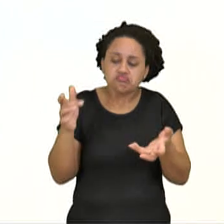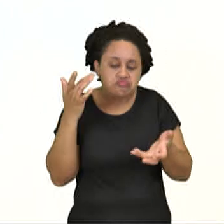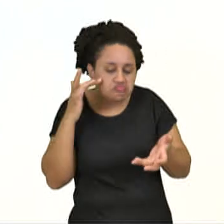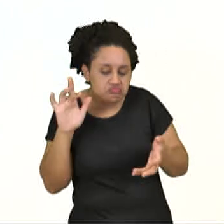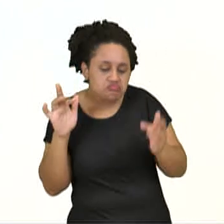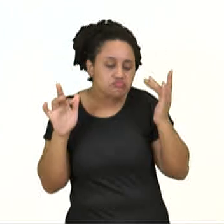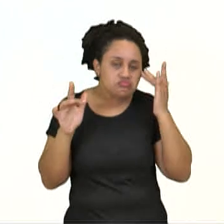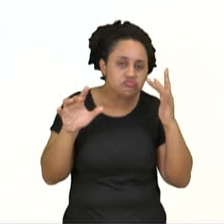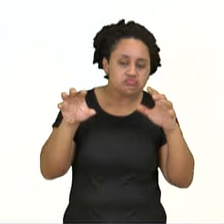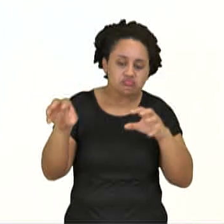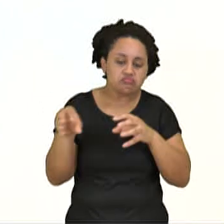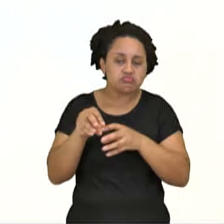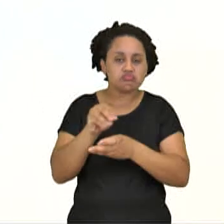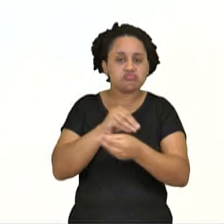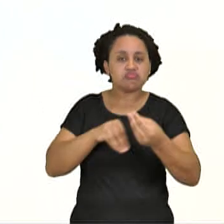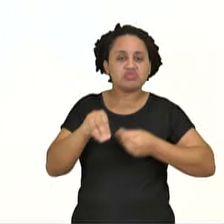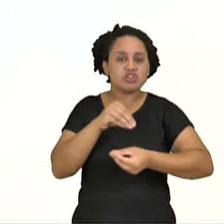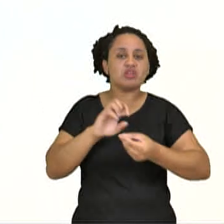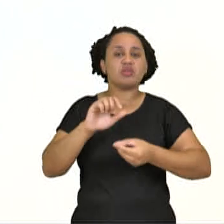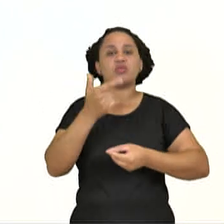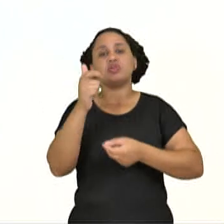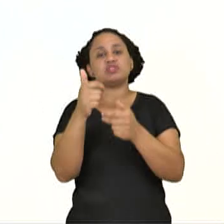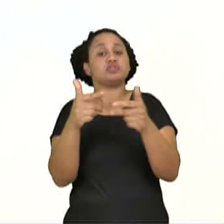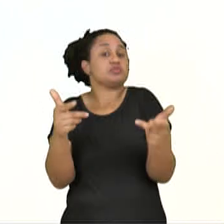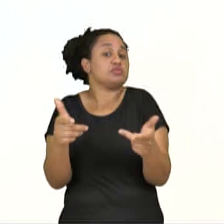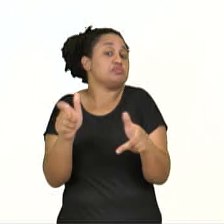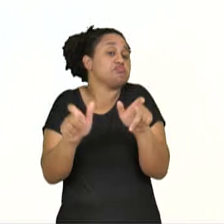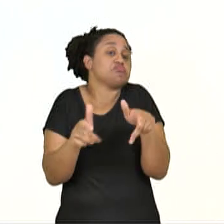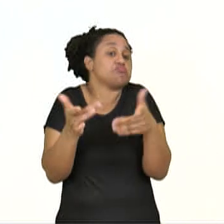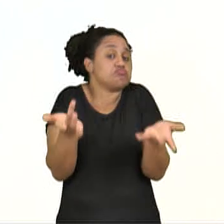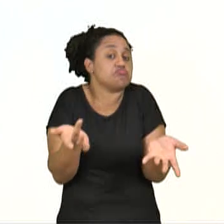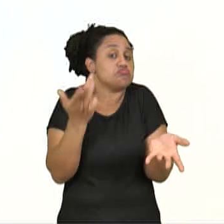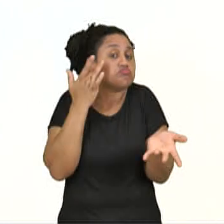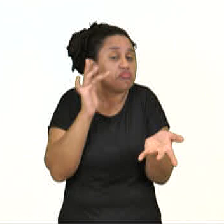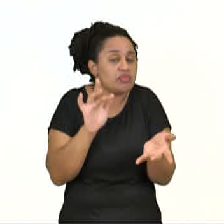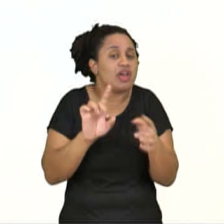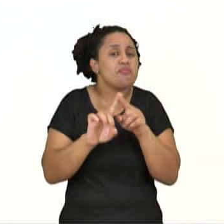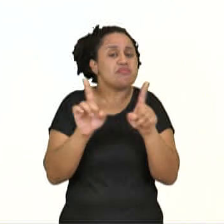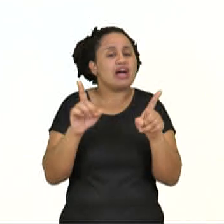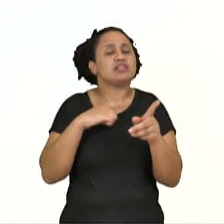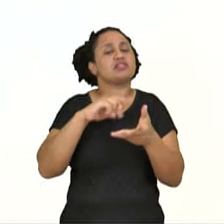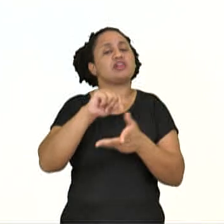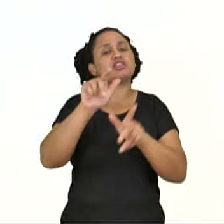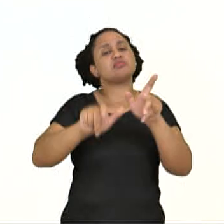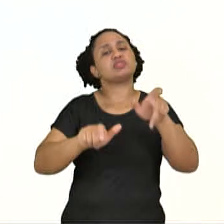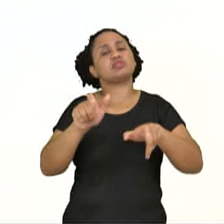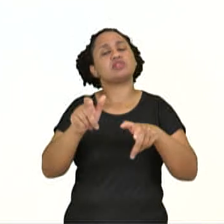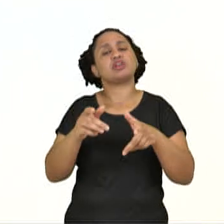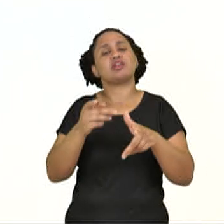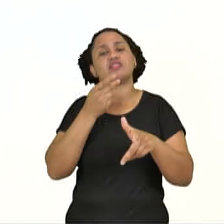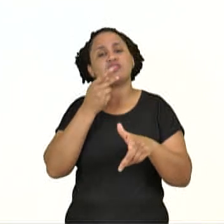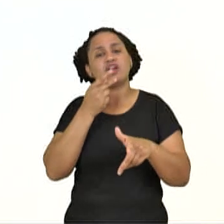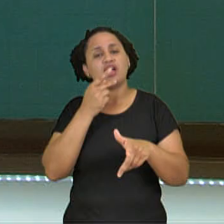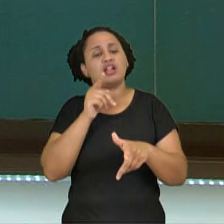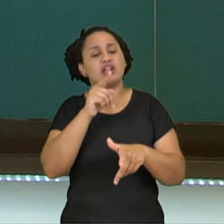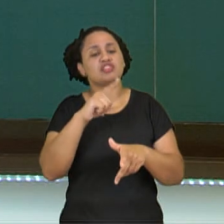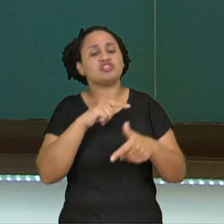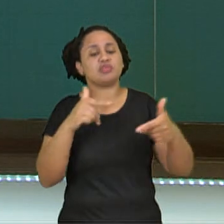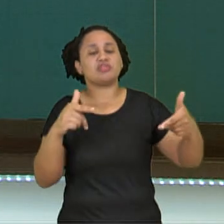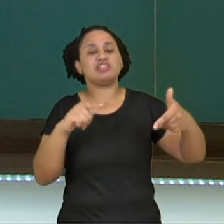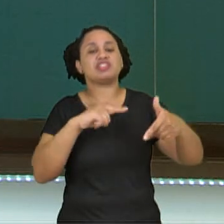e muitas outras coisas que ninguém sabe. Mas tem muita gente que especula e lá estava algo que